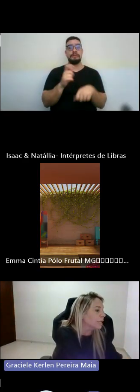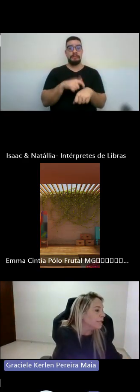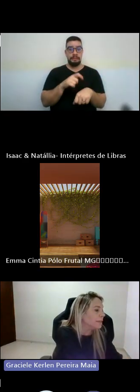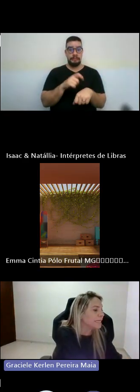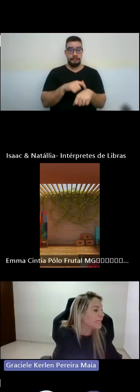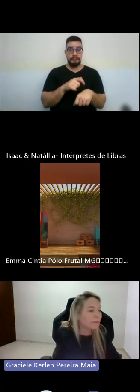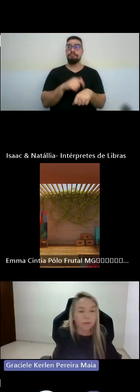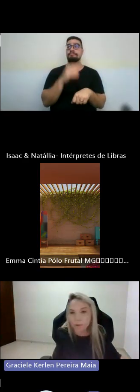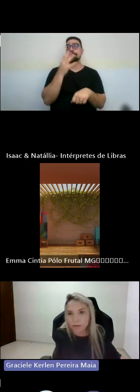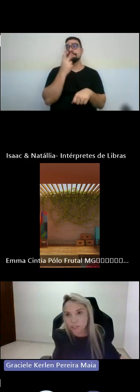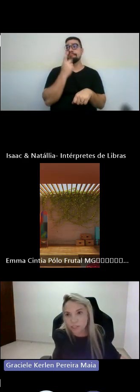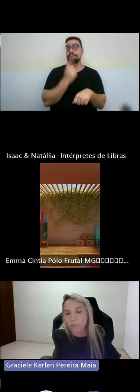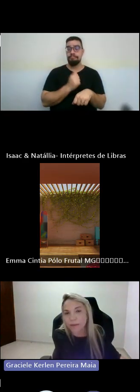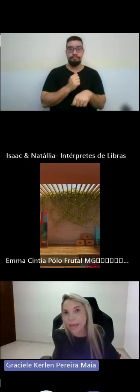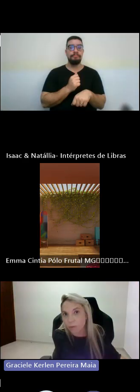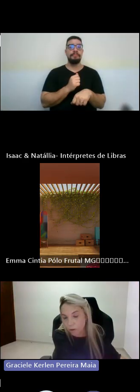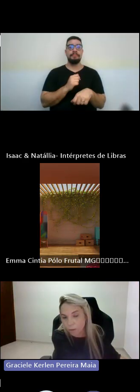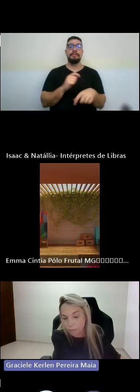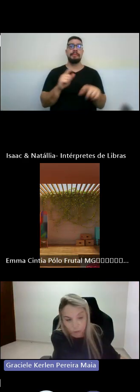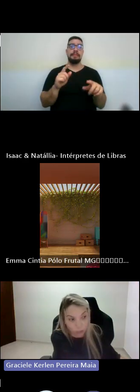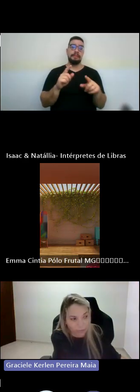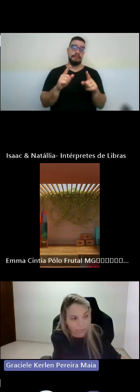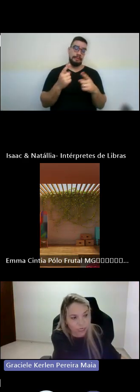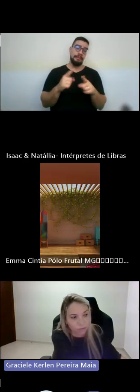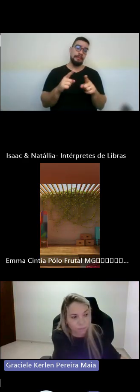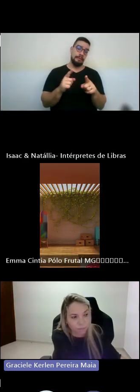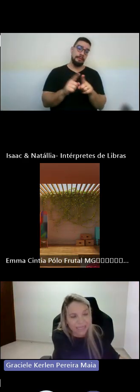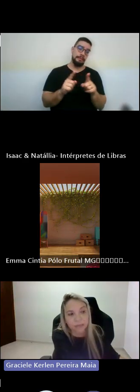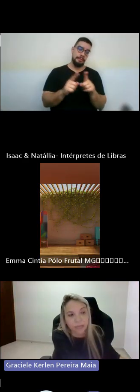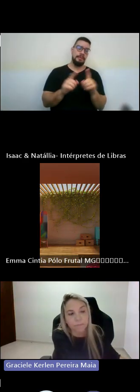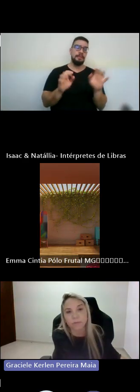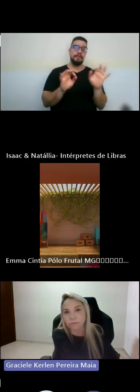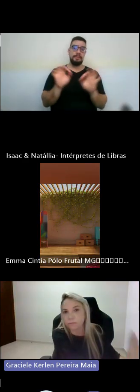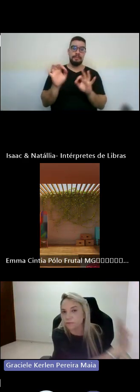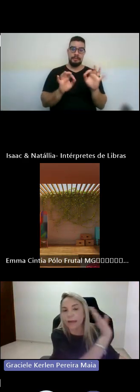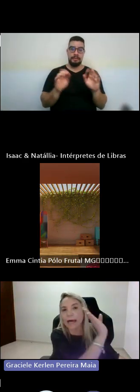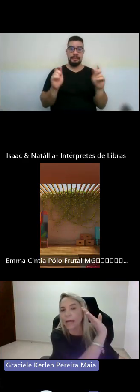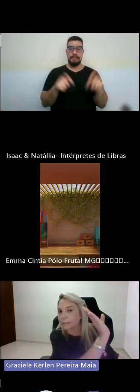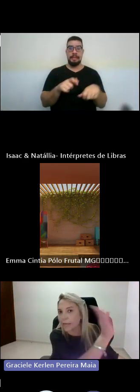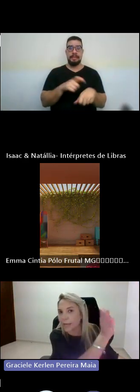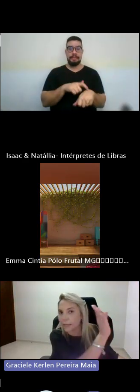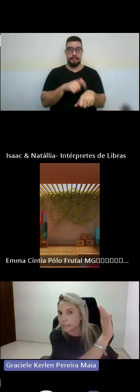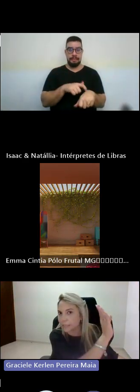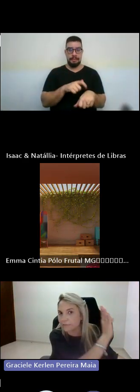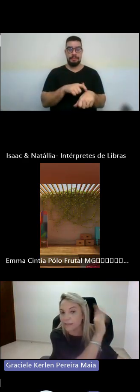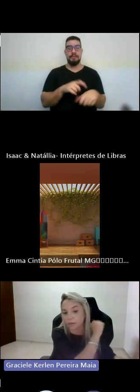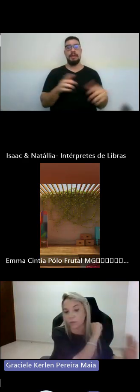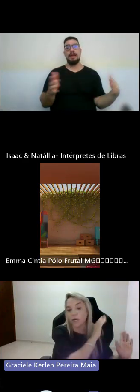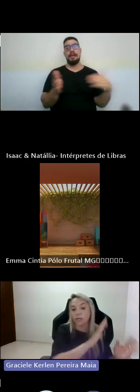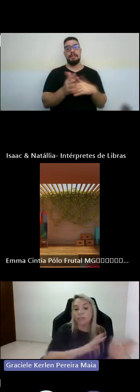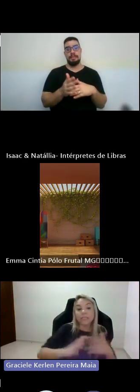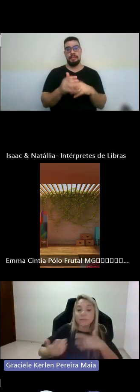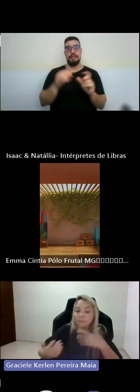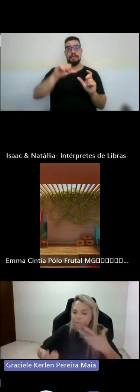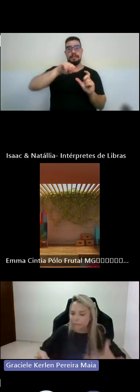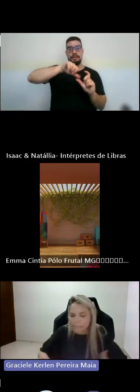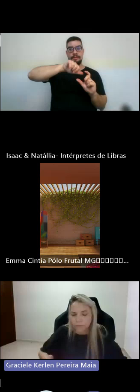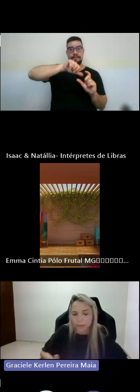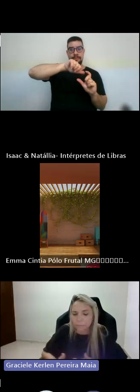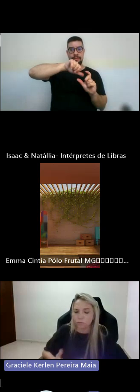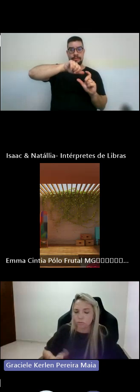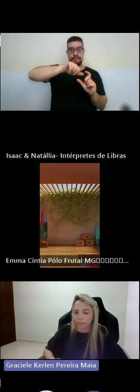esgotado, mas nem é muito por causa disso, não, porque eu tinha planejado para dar tempo falar até aqui a derivação. Nós temos